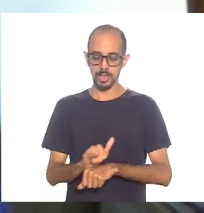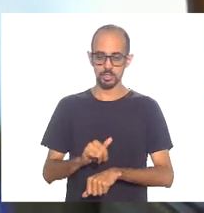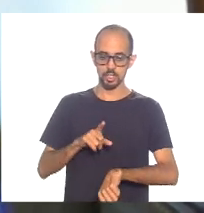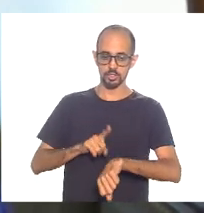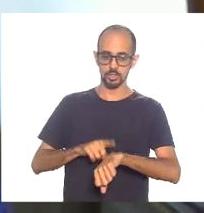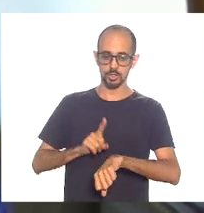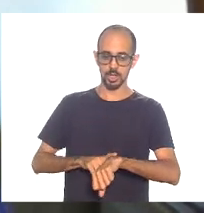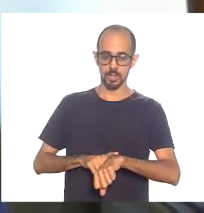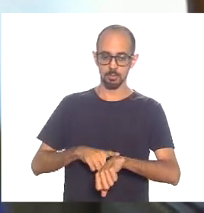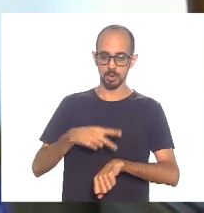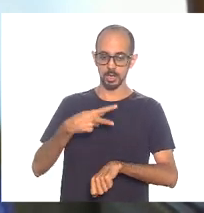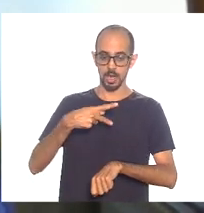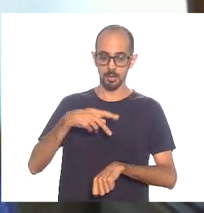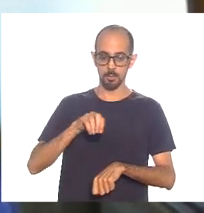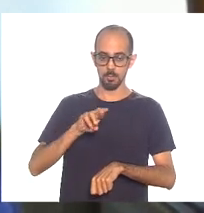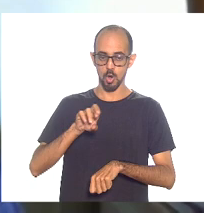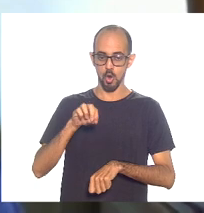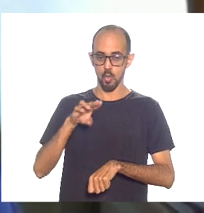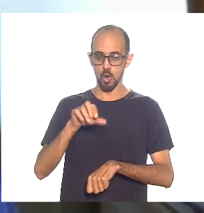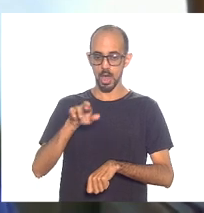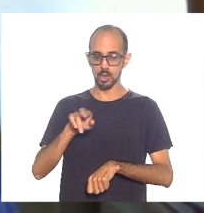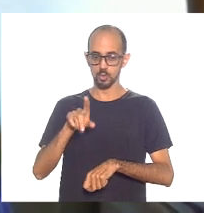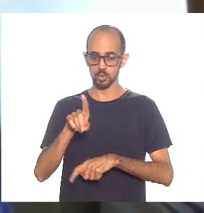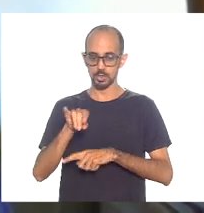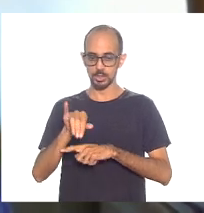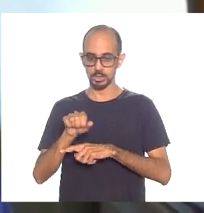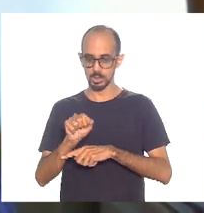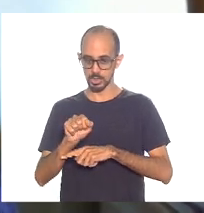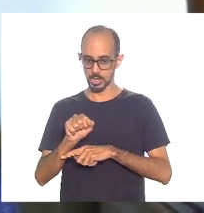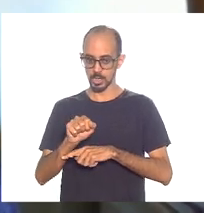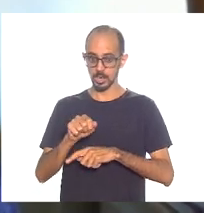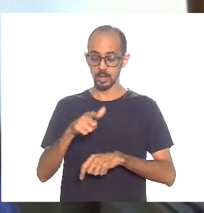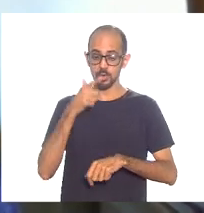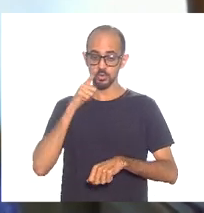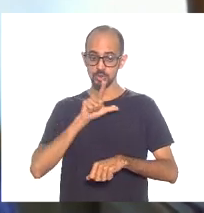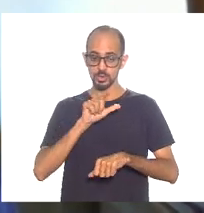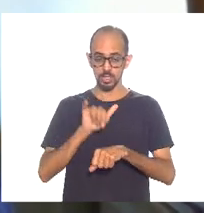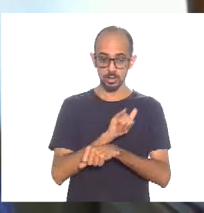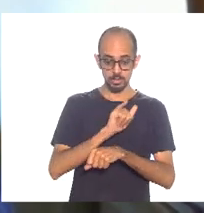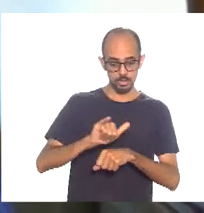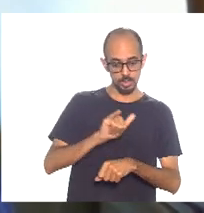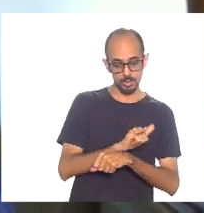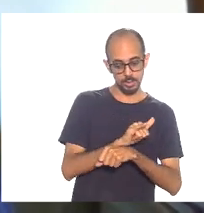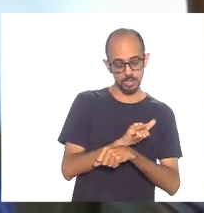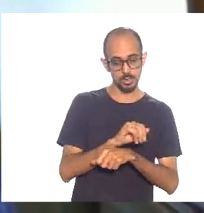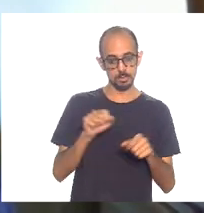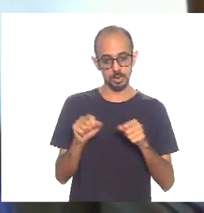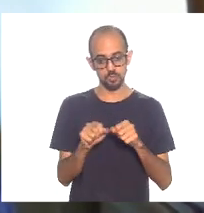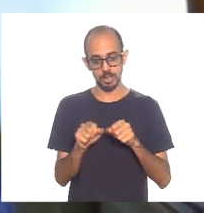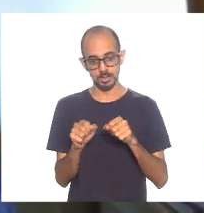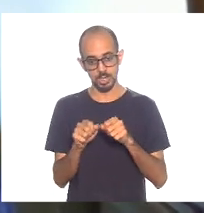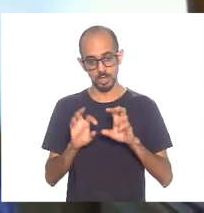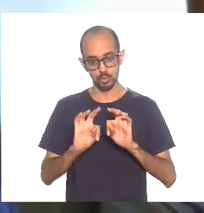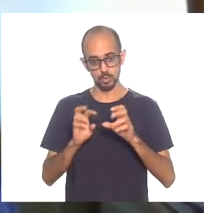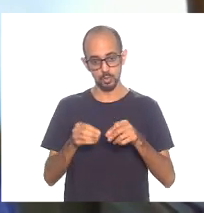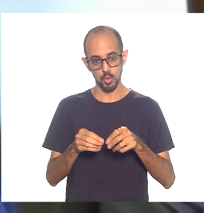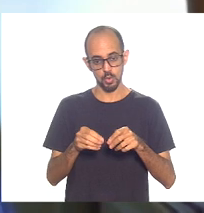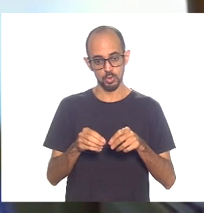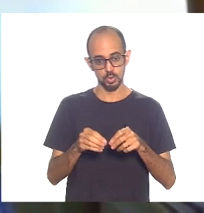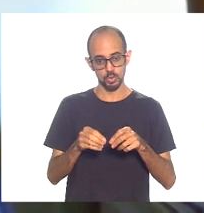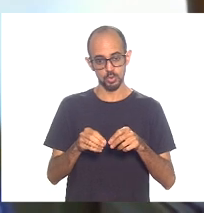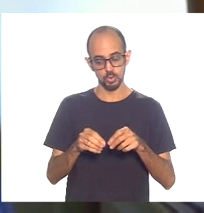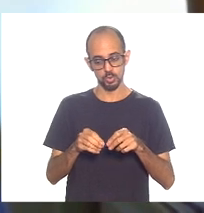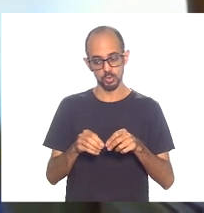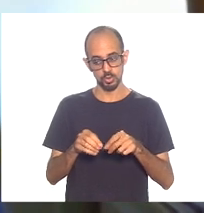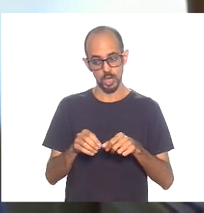Procuradoria verifique que instrumentos legais ela possui para fazer esses recursos e em que